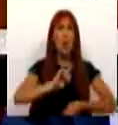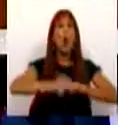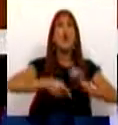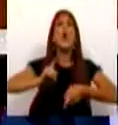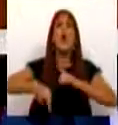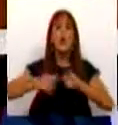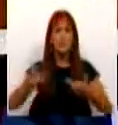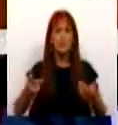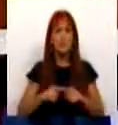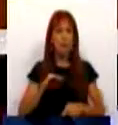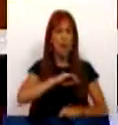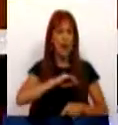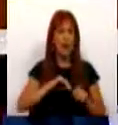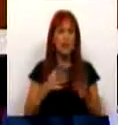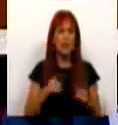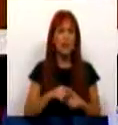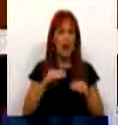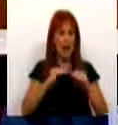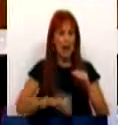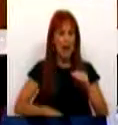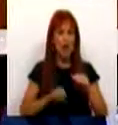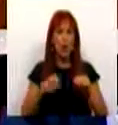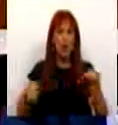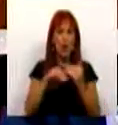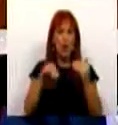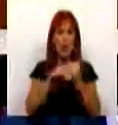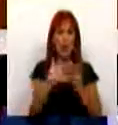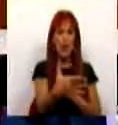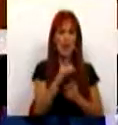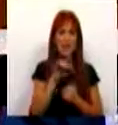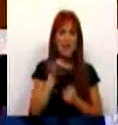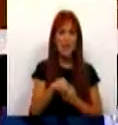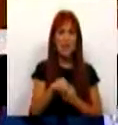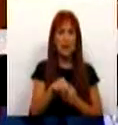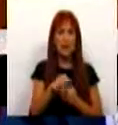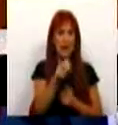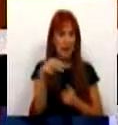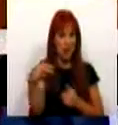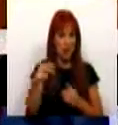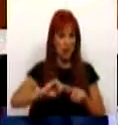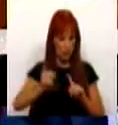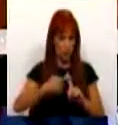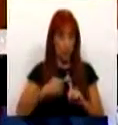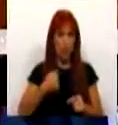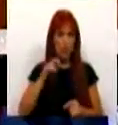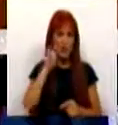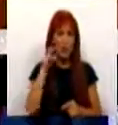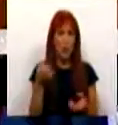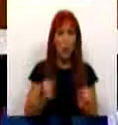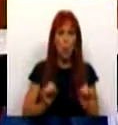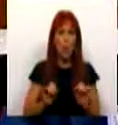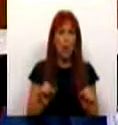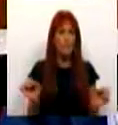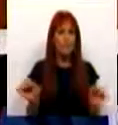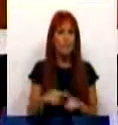têm rendimentos inferiores ou iguais a 16 mil euros, nós garantimos que não há